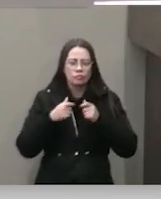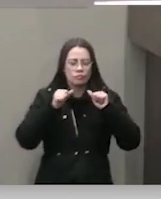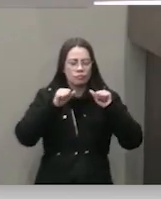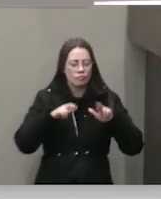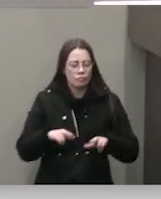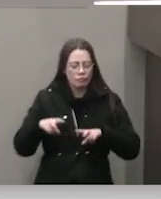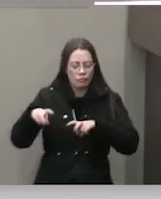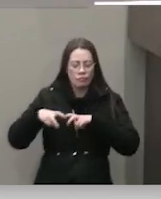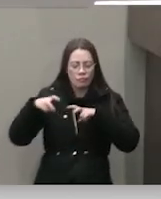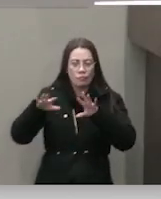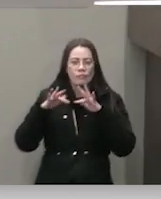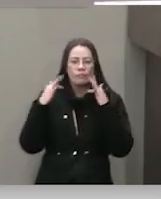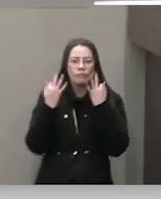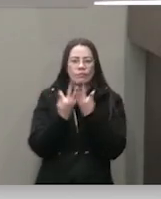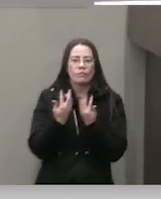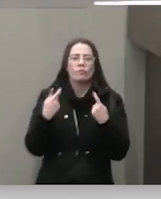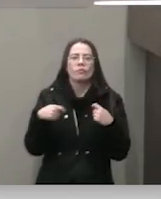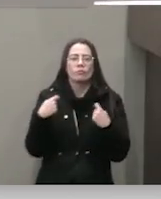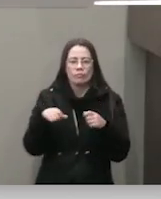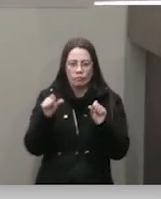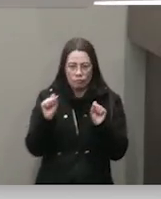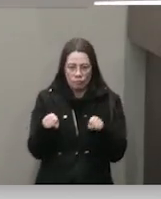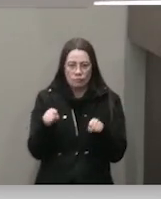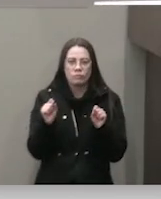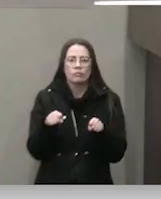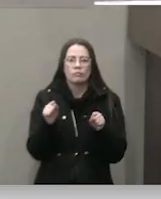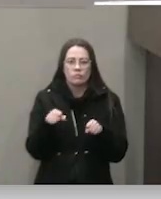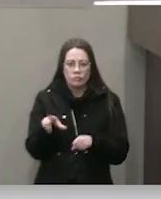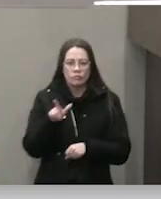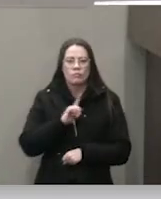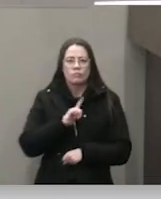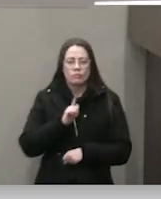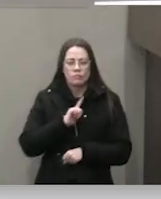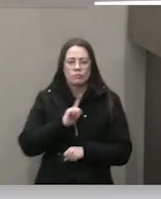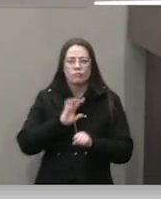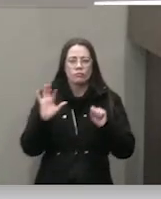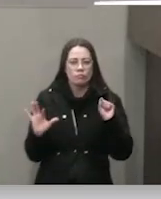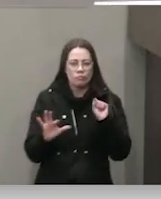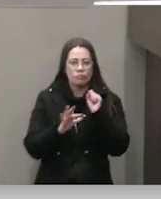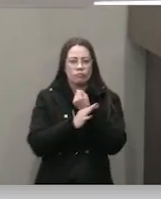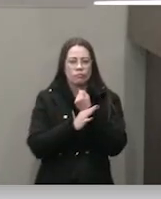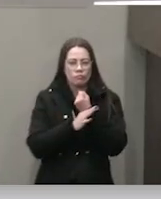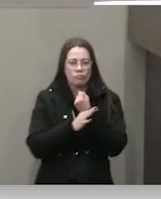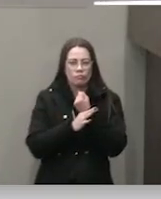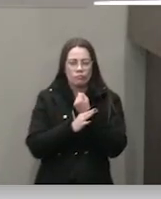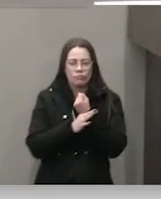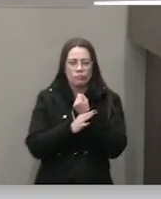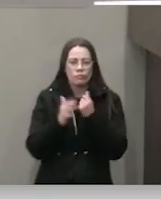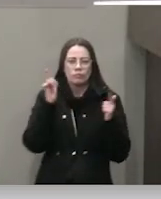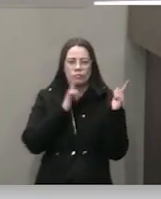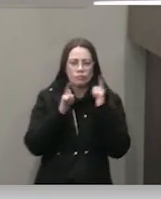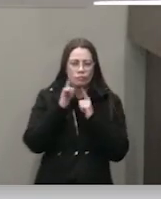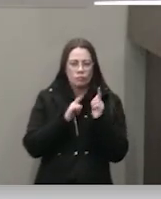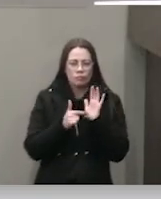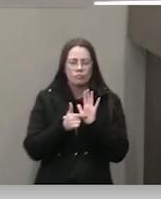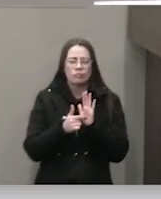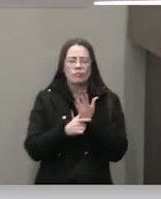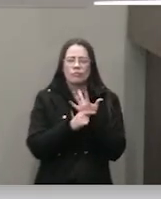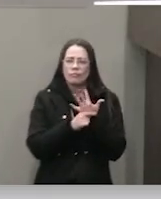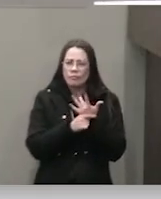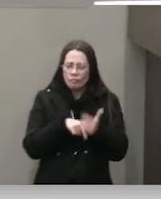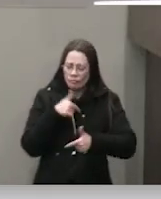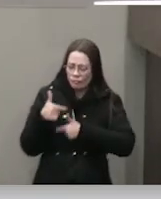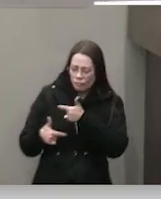agricultura familiar, que precisa, colegas vereadores, ter a garantia. O pequeno agricultor da mão calejada que